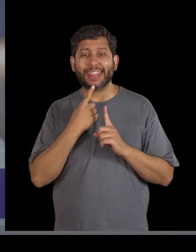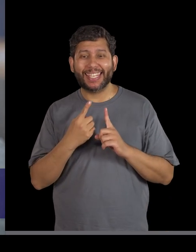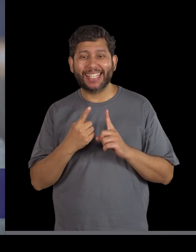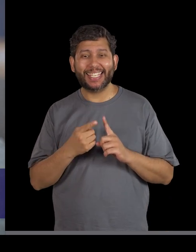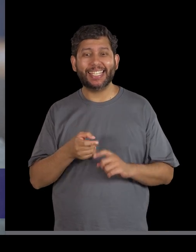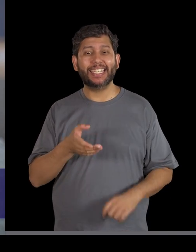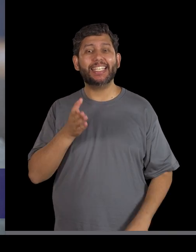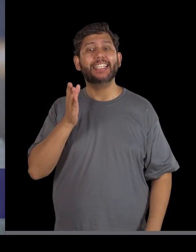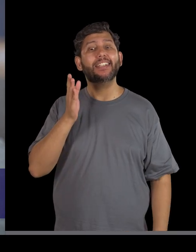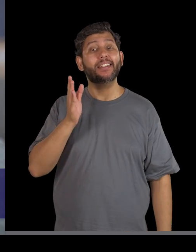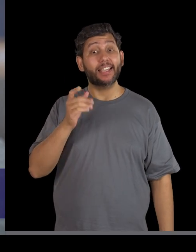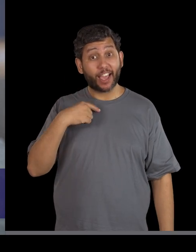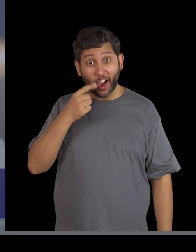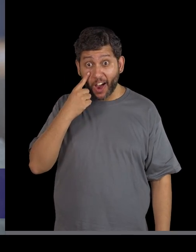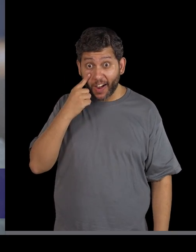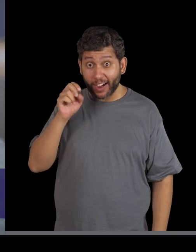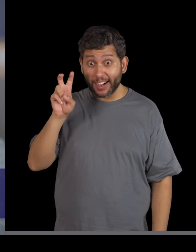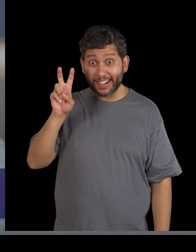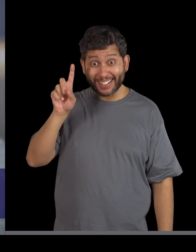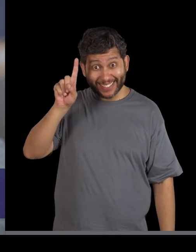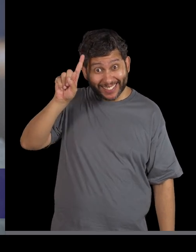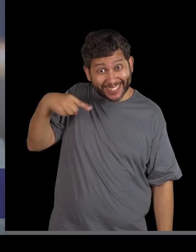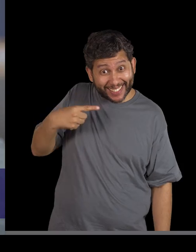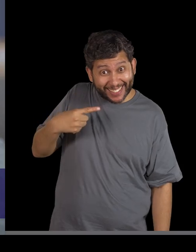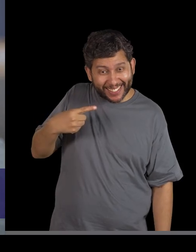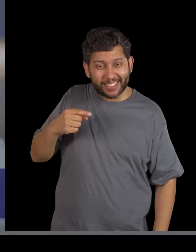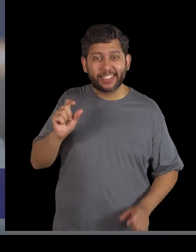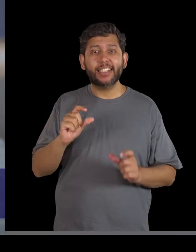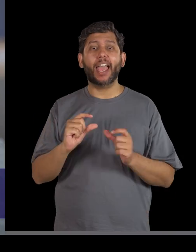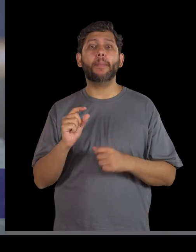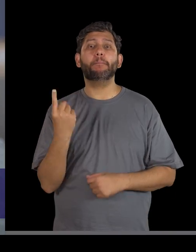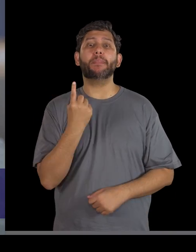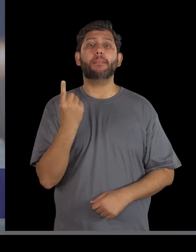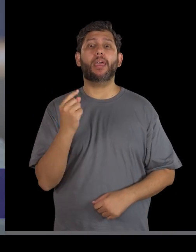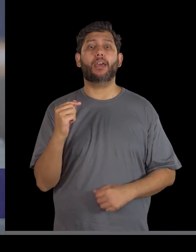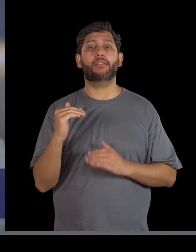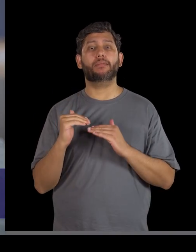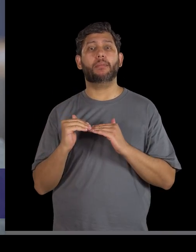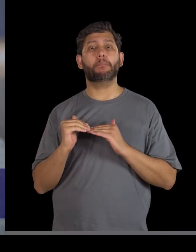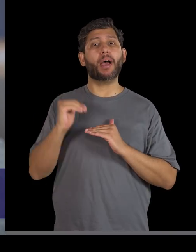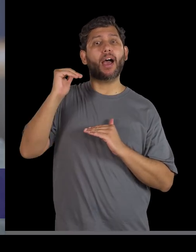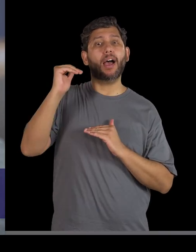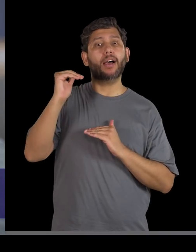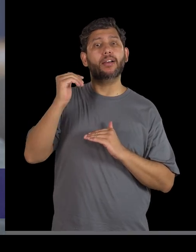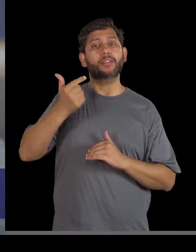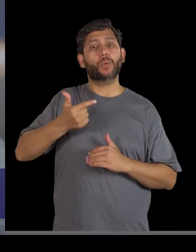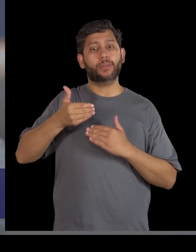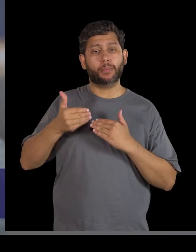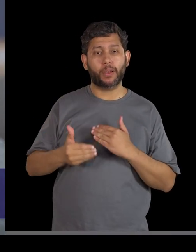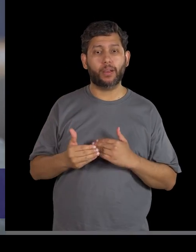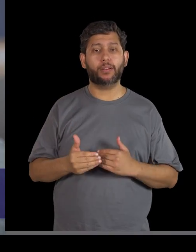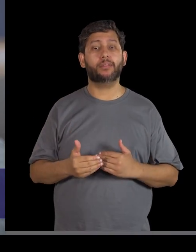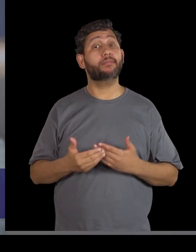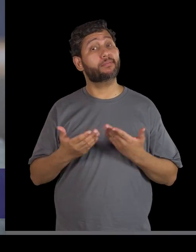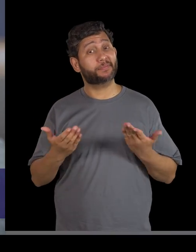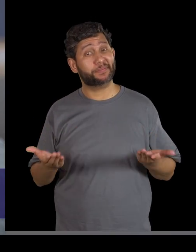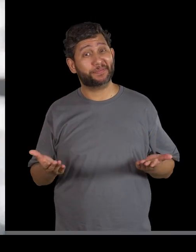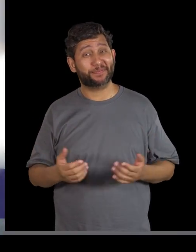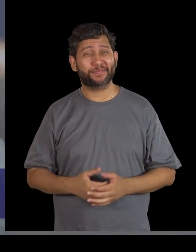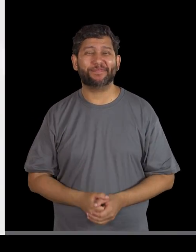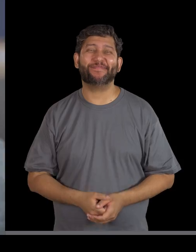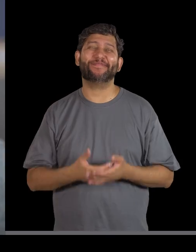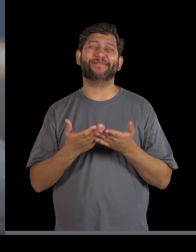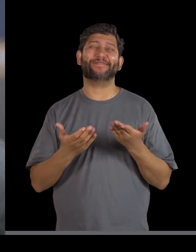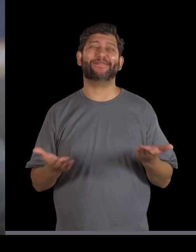final. E o símbolo do acento dizendo que é smoothie e não smoothie, né? Então, smoothie,